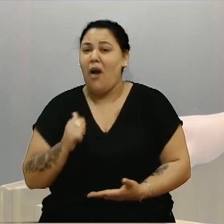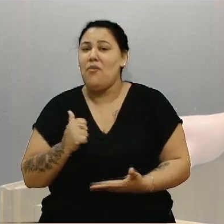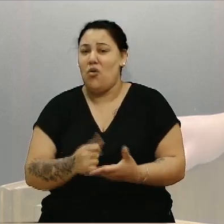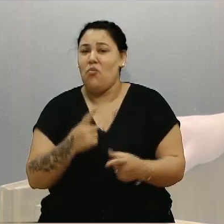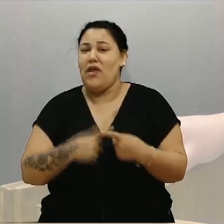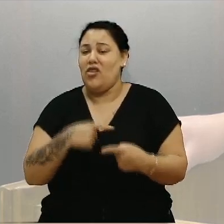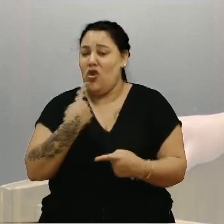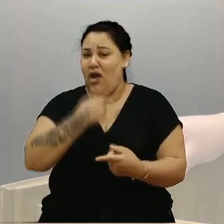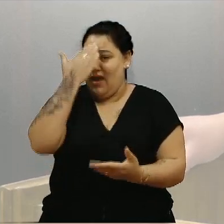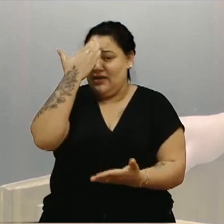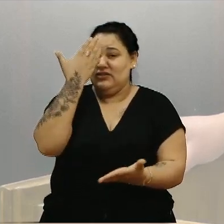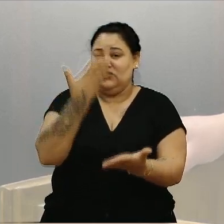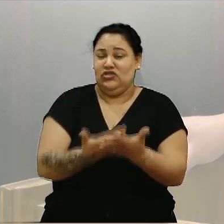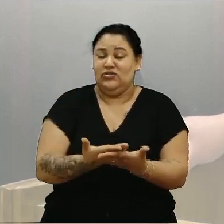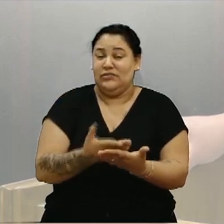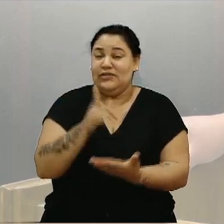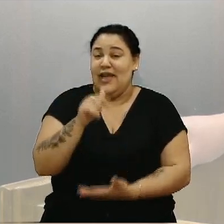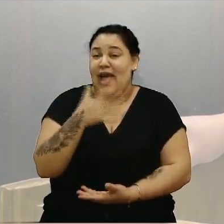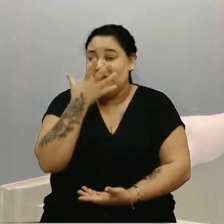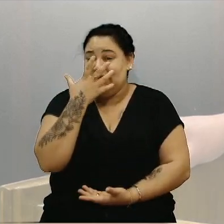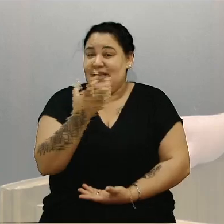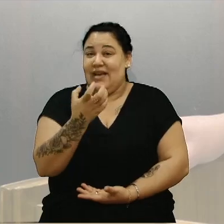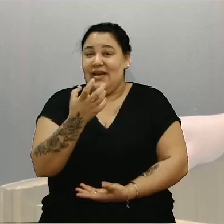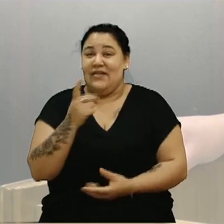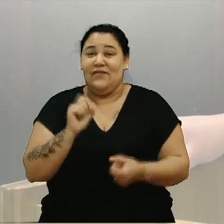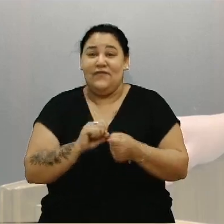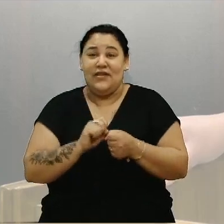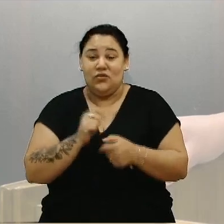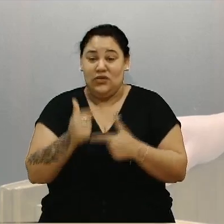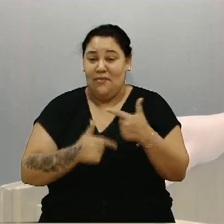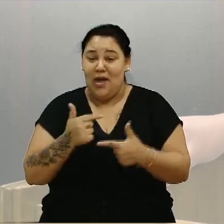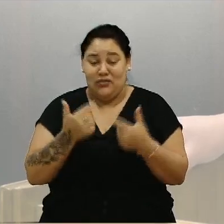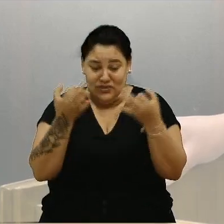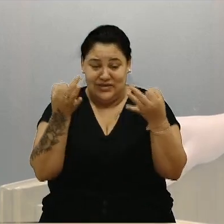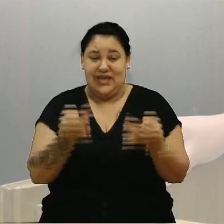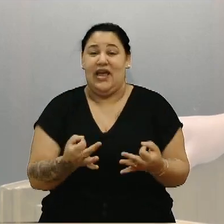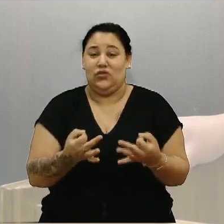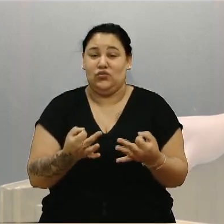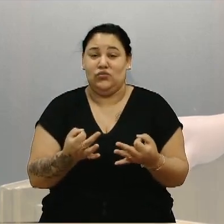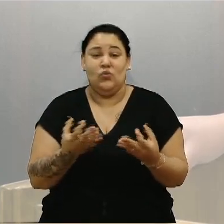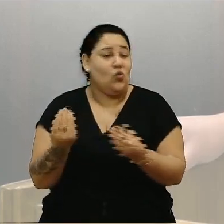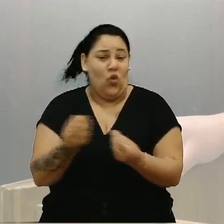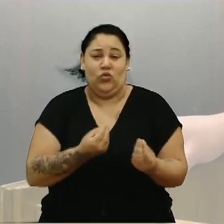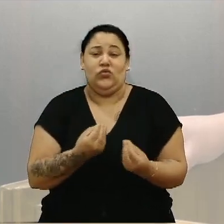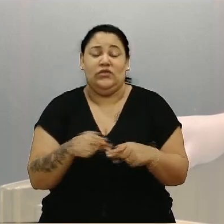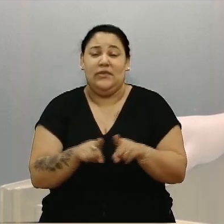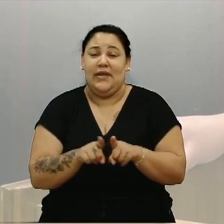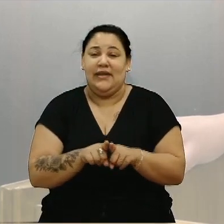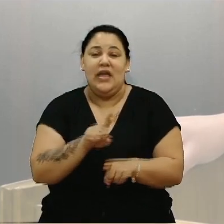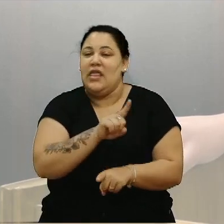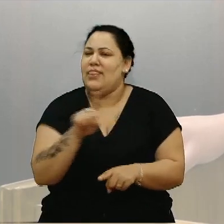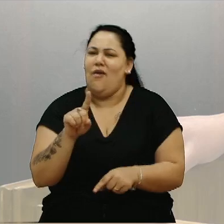a política é coisa séria. Se faz com seriedade, se faz com trabalho e não se